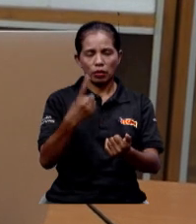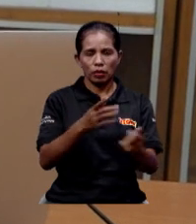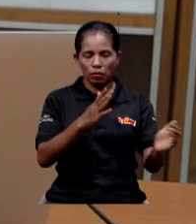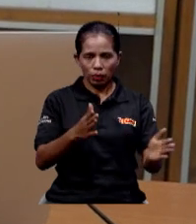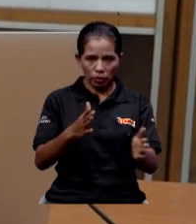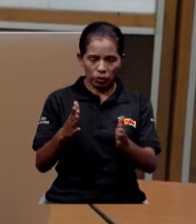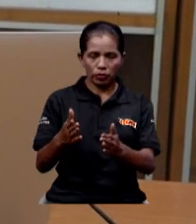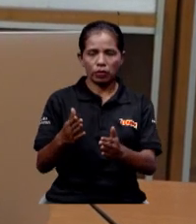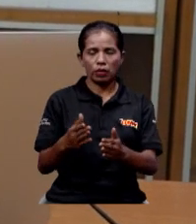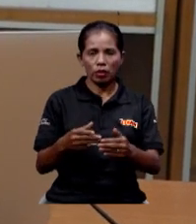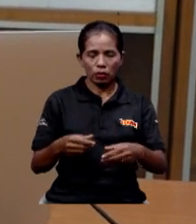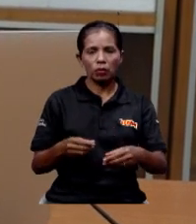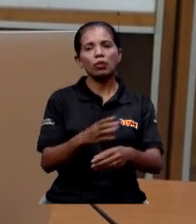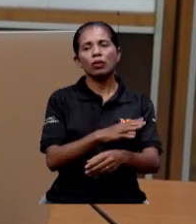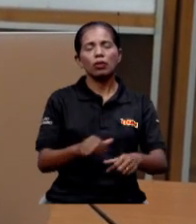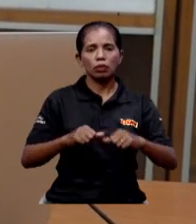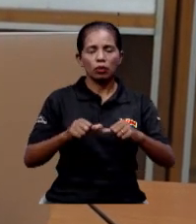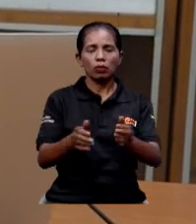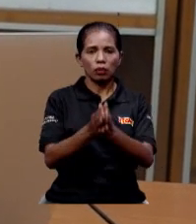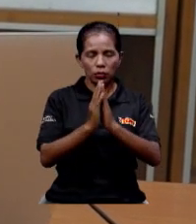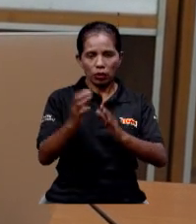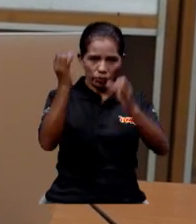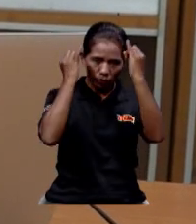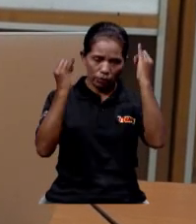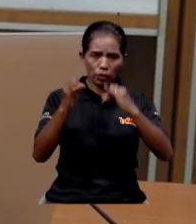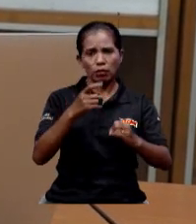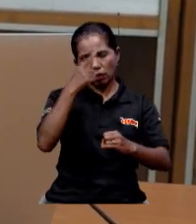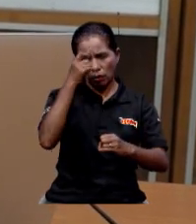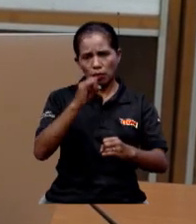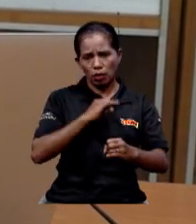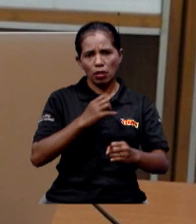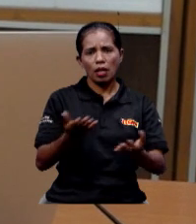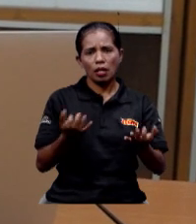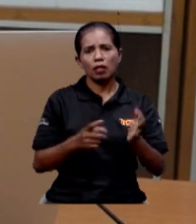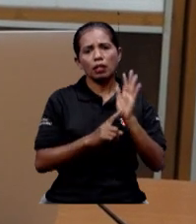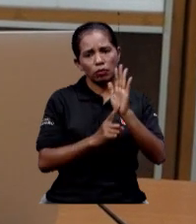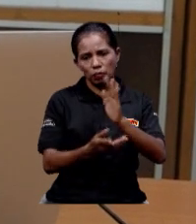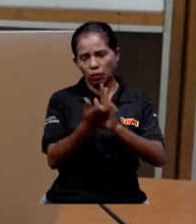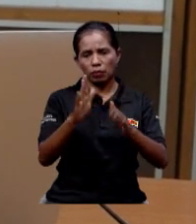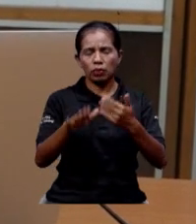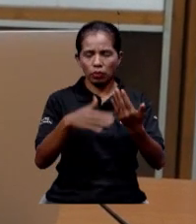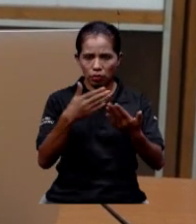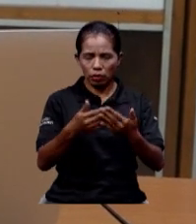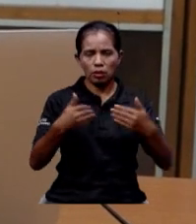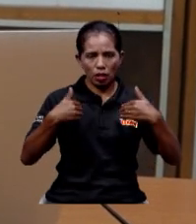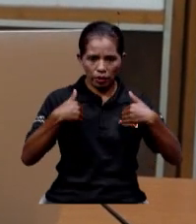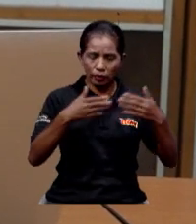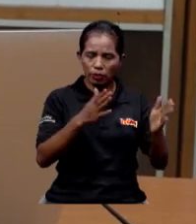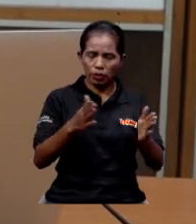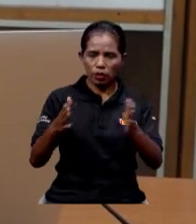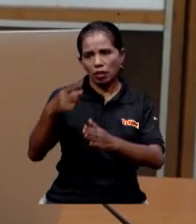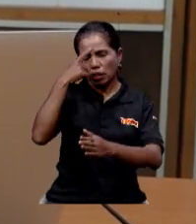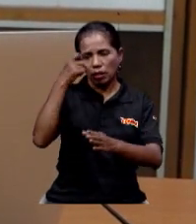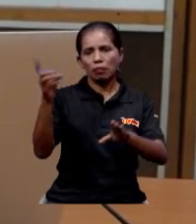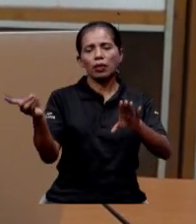abrigação também ao nem que a carta de informação pode ser se é o processo também documento né